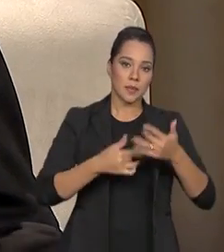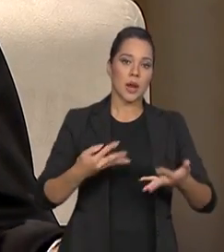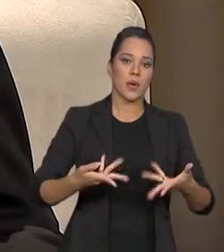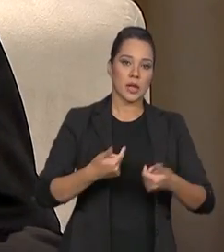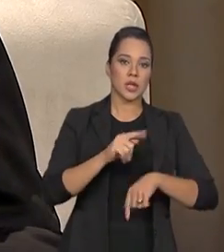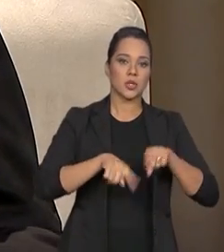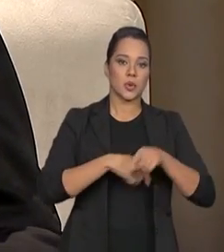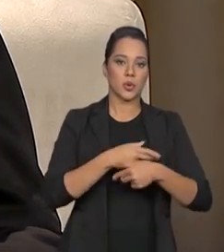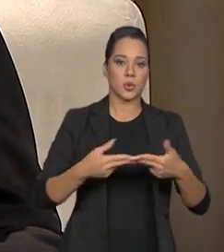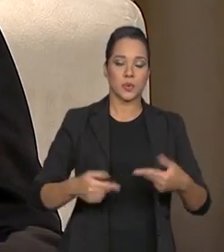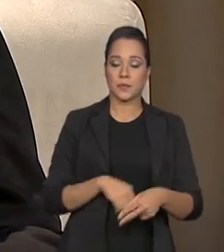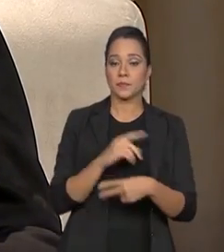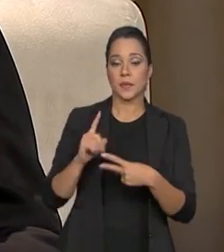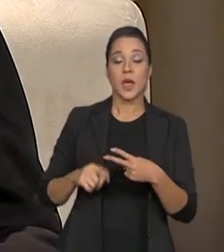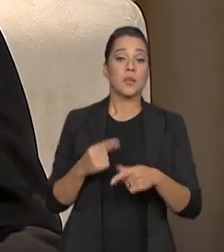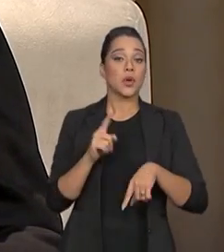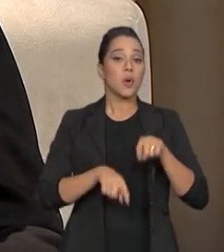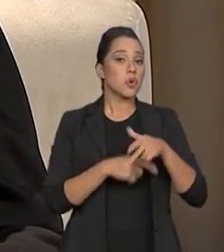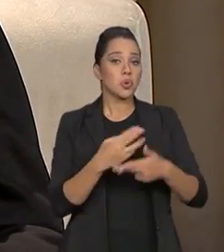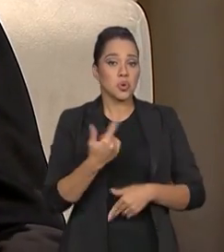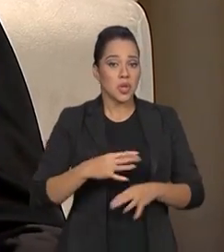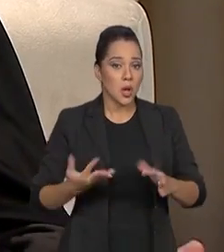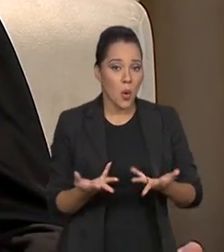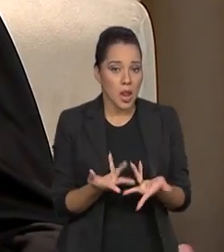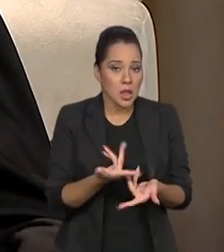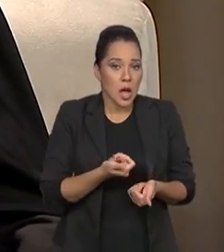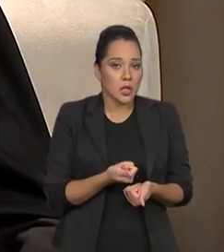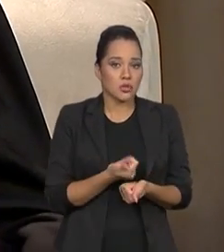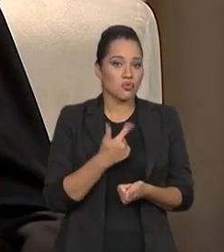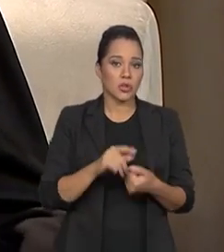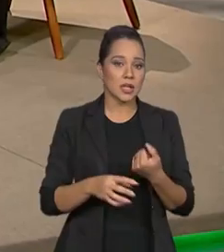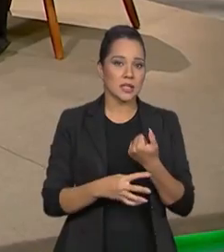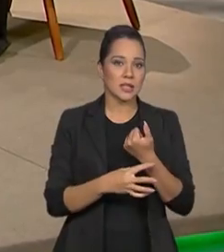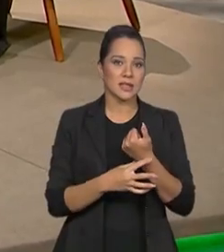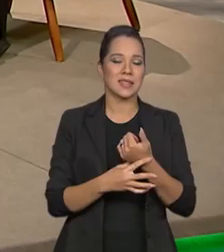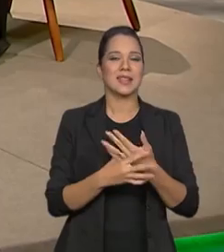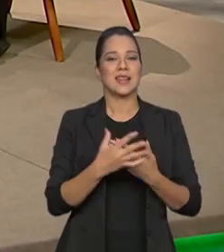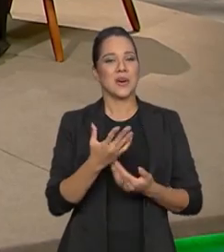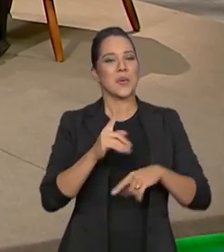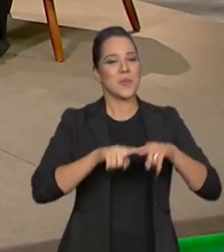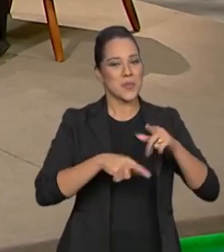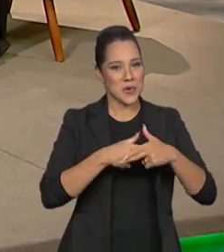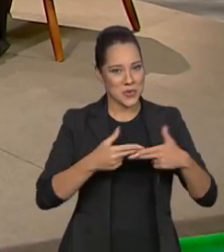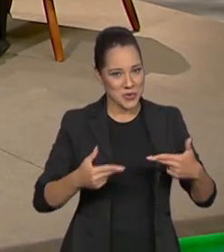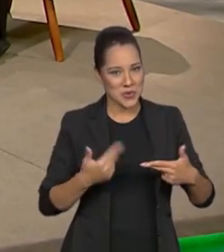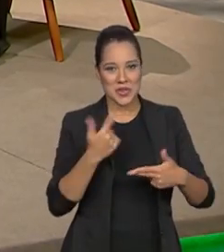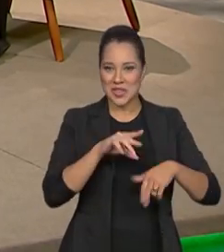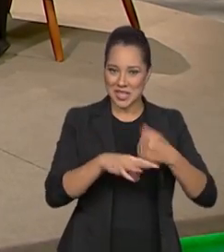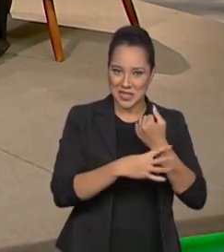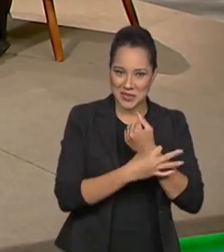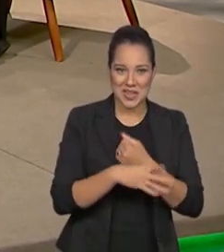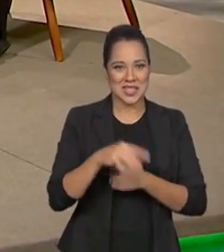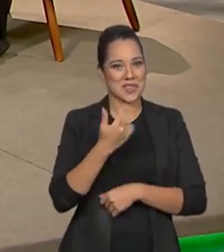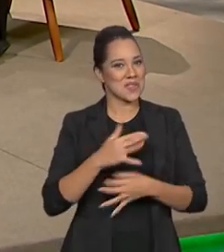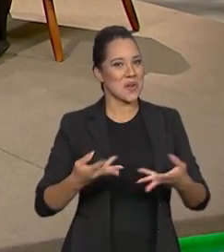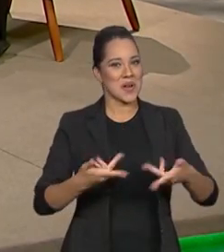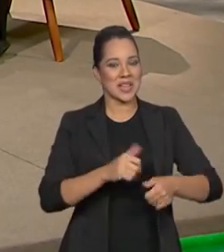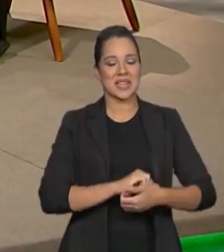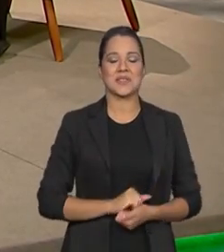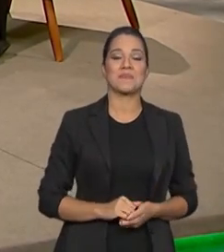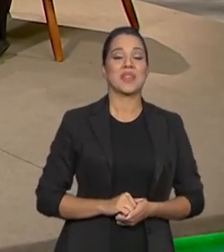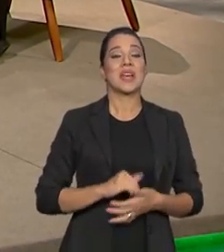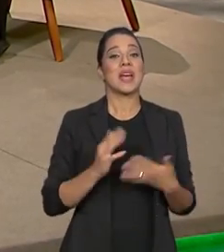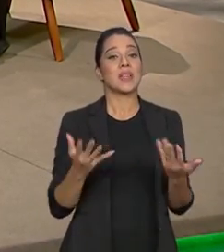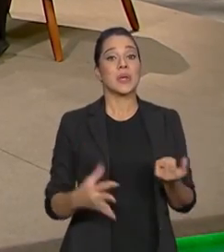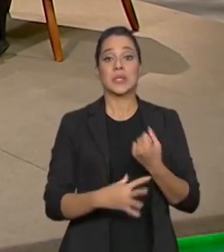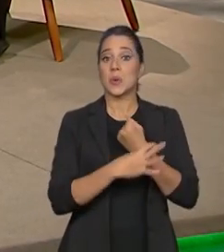a qualidade do produto porque é um produto sem qualidade não pode ser seguro de qualidade então a segurança